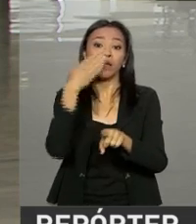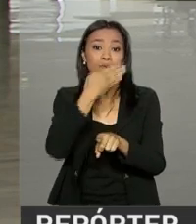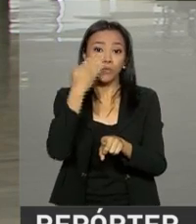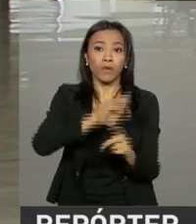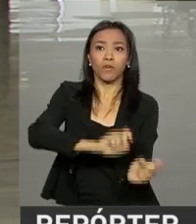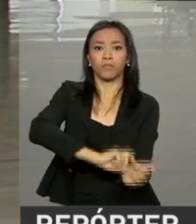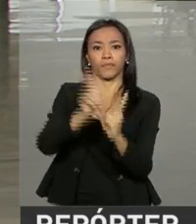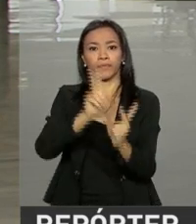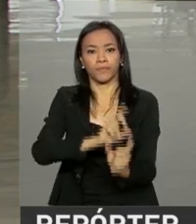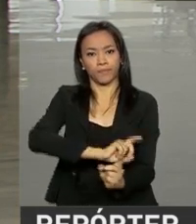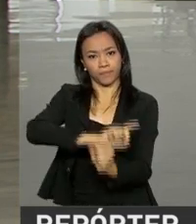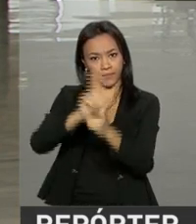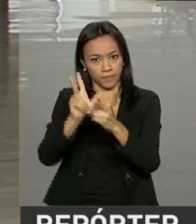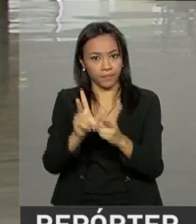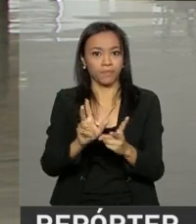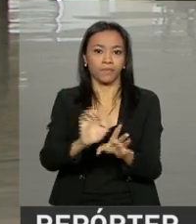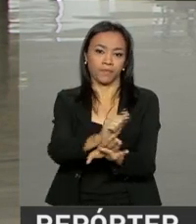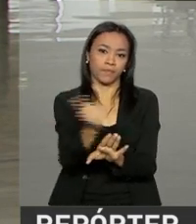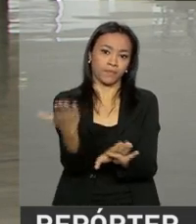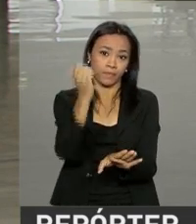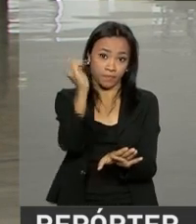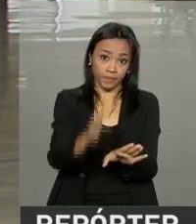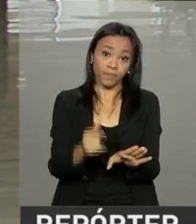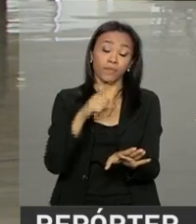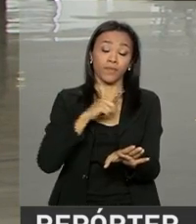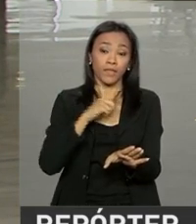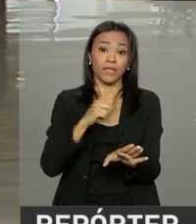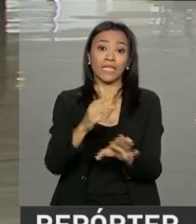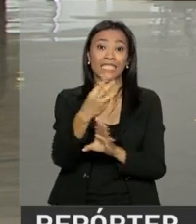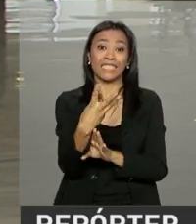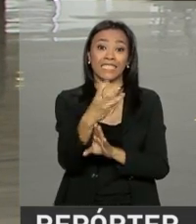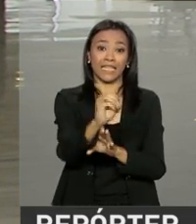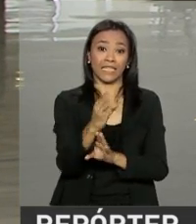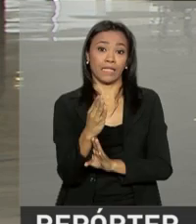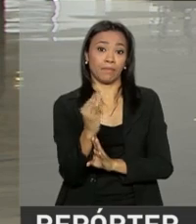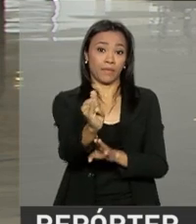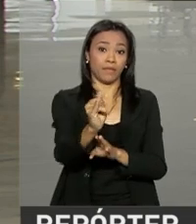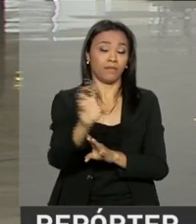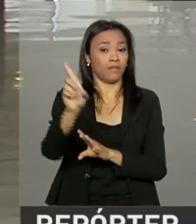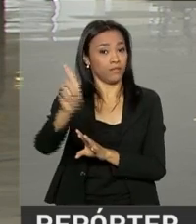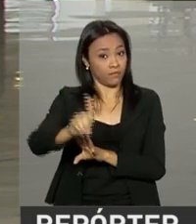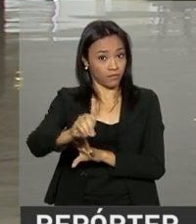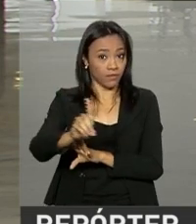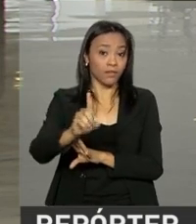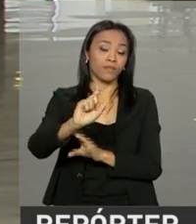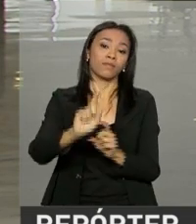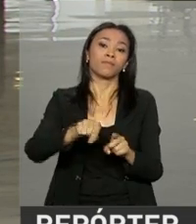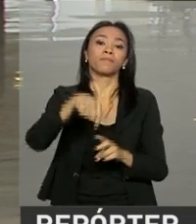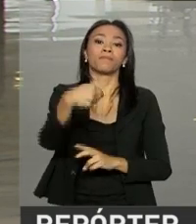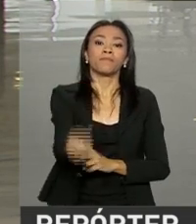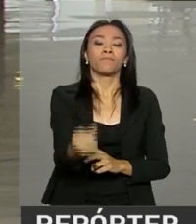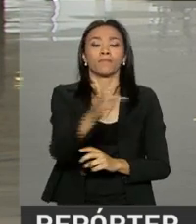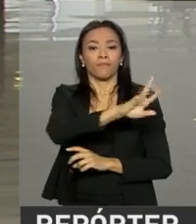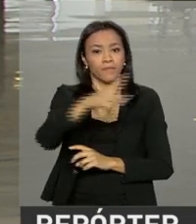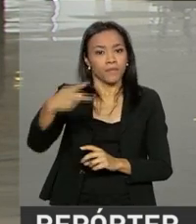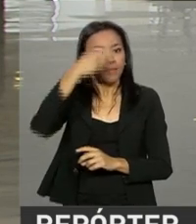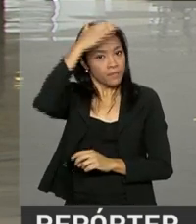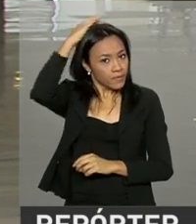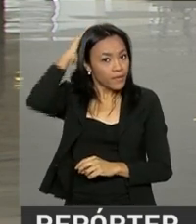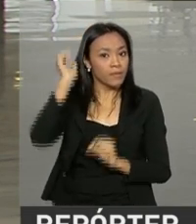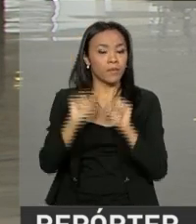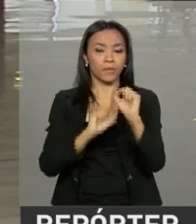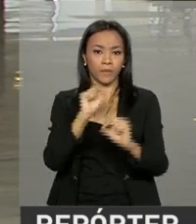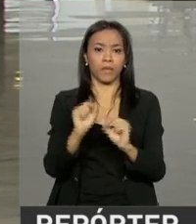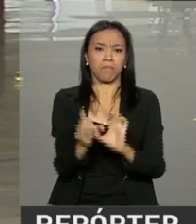a balança comercial já tem um saldo positivo de 30 bilhões de dólares. E, Renata, o presidente em exercício, Michel